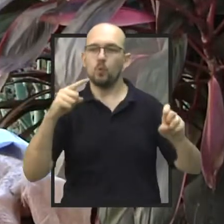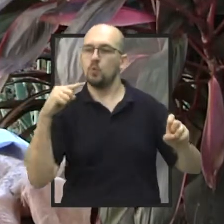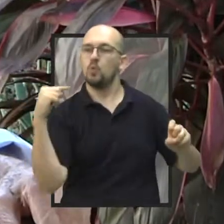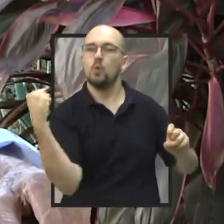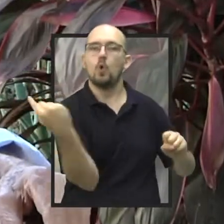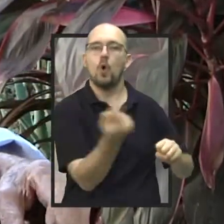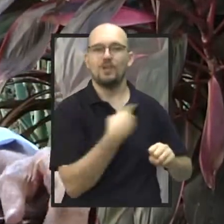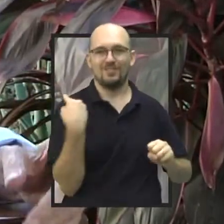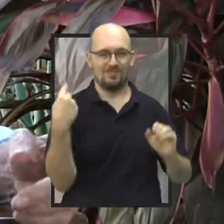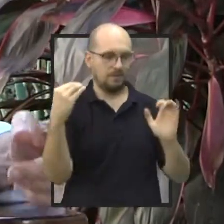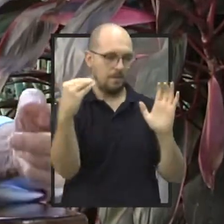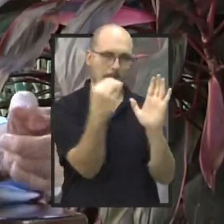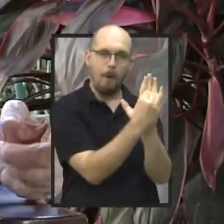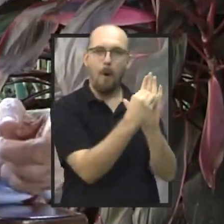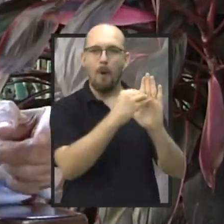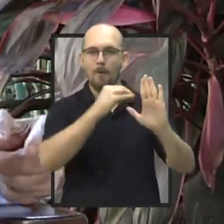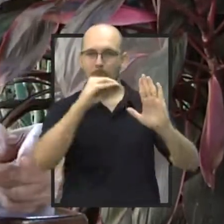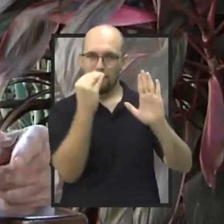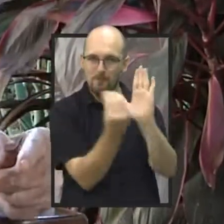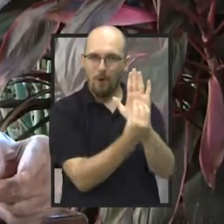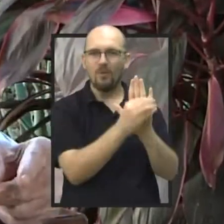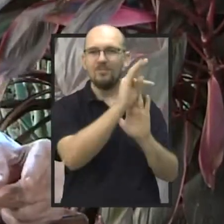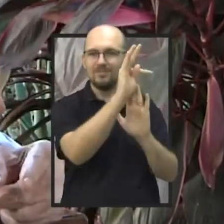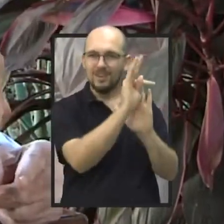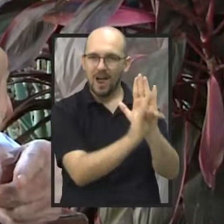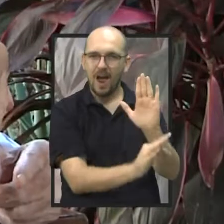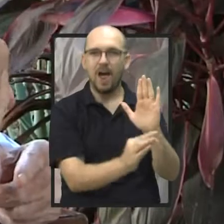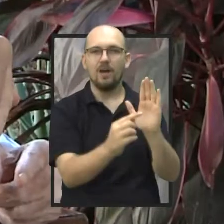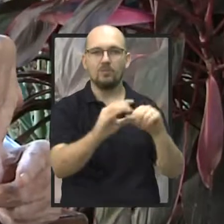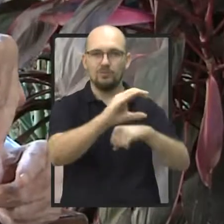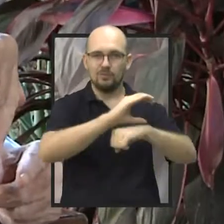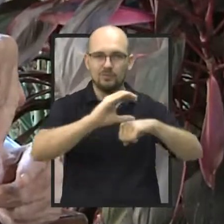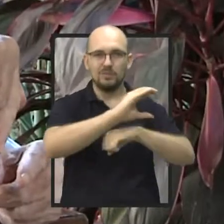Ele era introduzido e, ao mesmo tempo, ele era